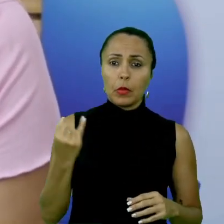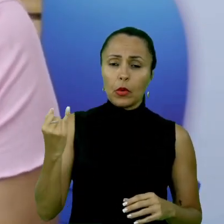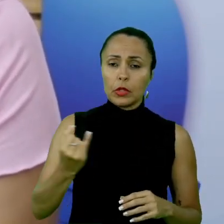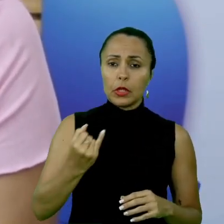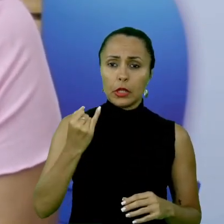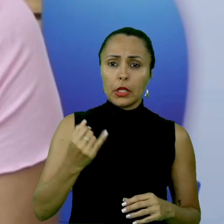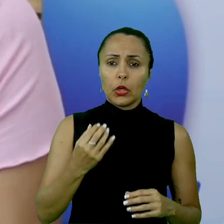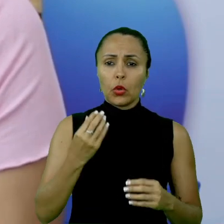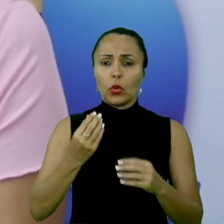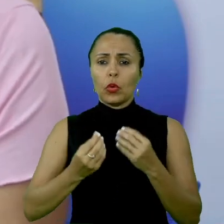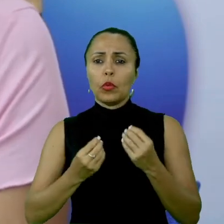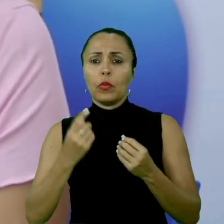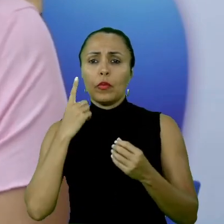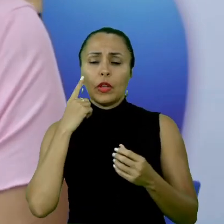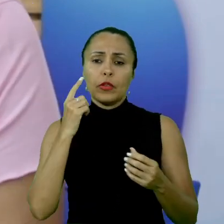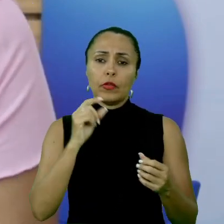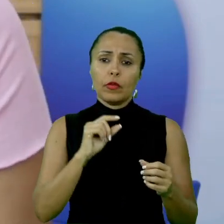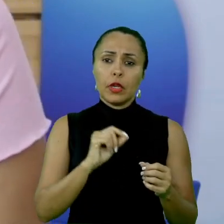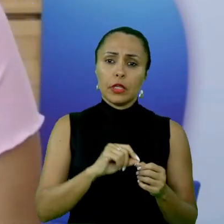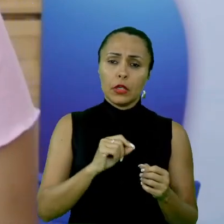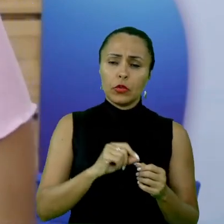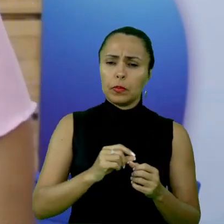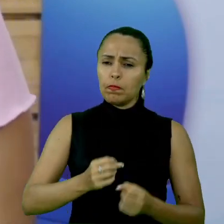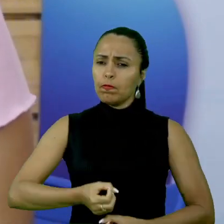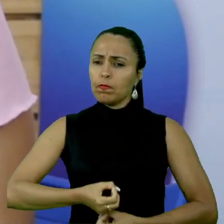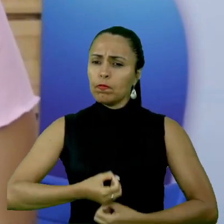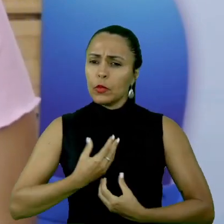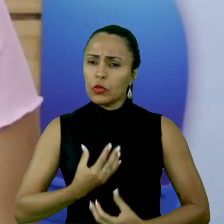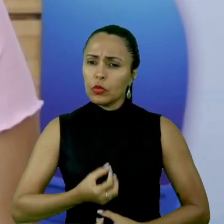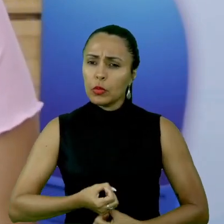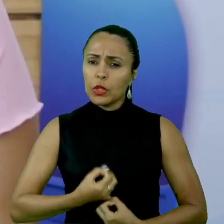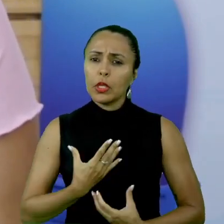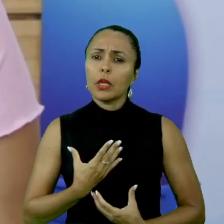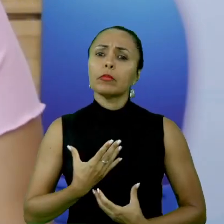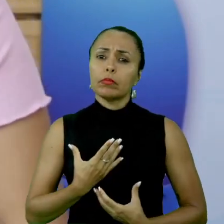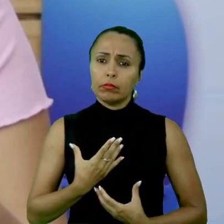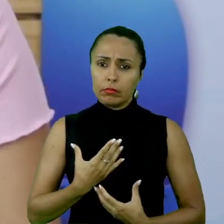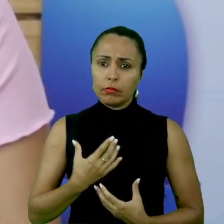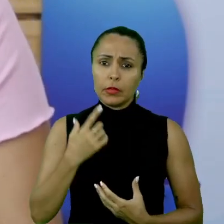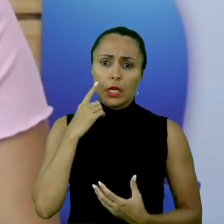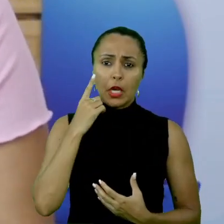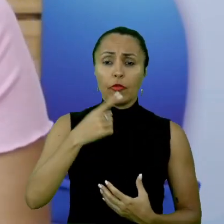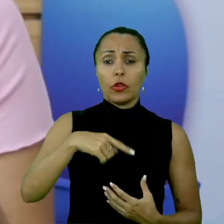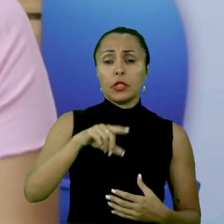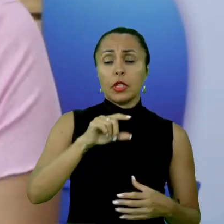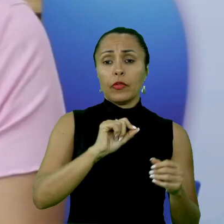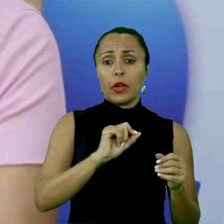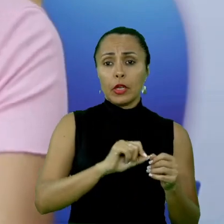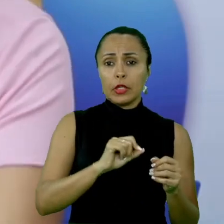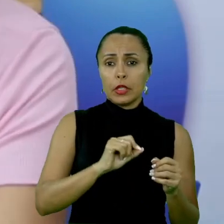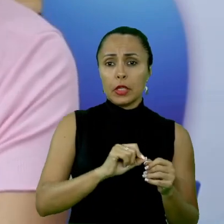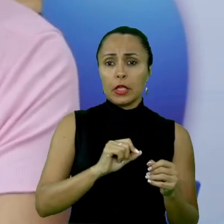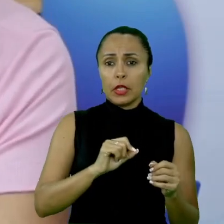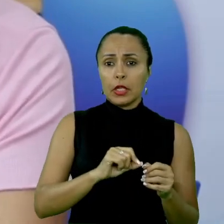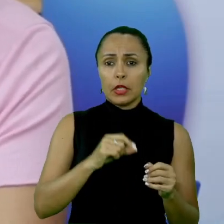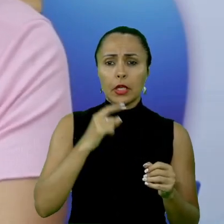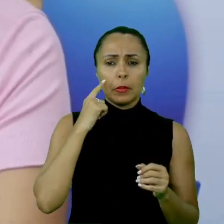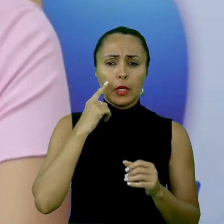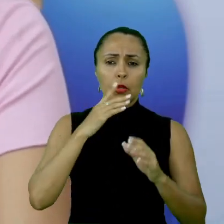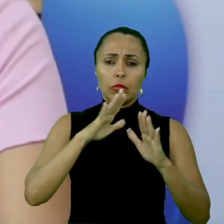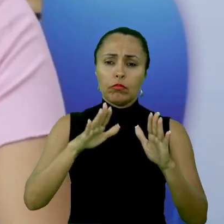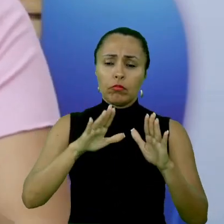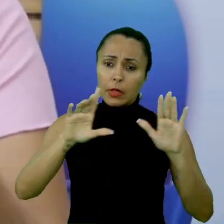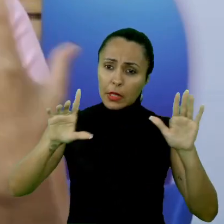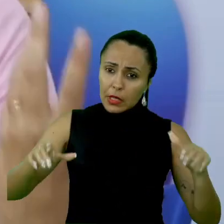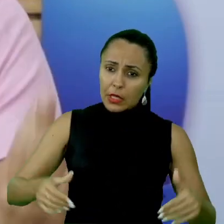fazer você se inspira, né, como foi o caso do Miró, é você fazer aquela coleção enaltecendo a pessoa, né?